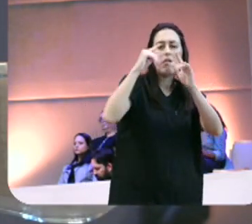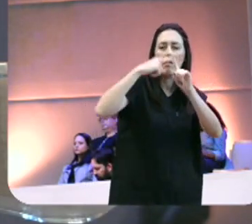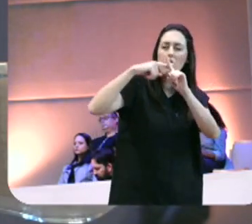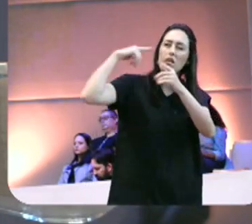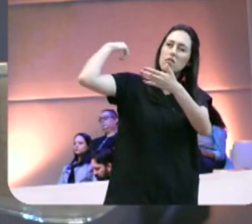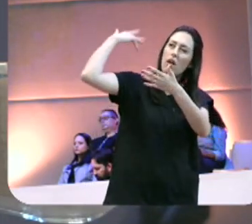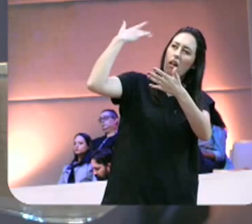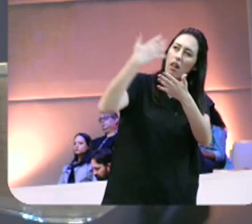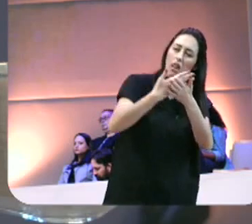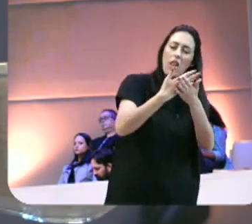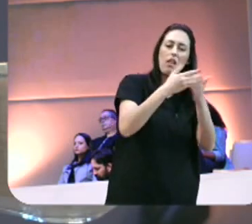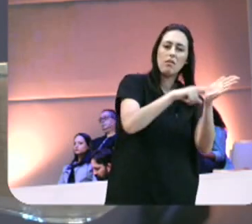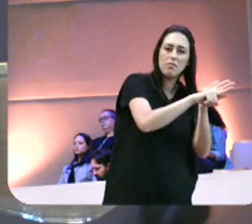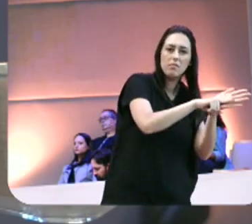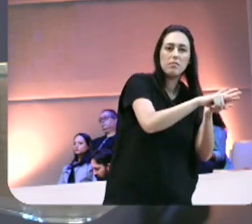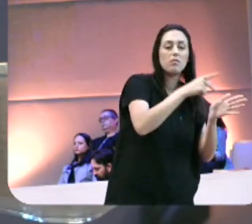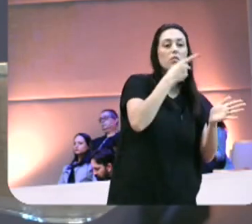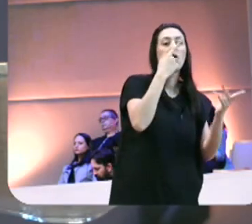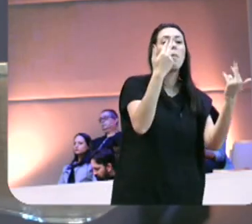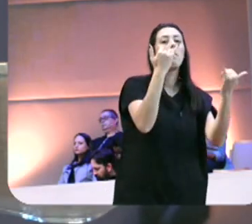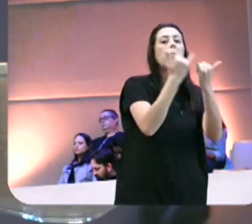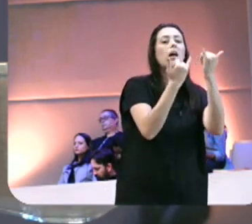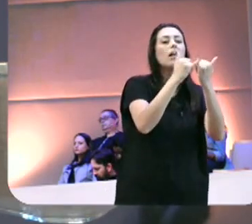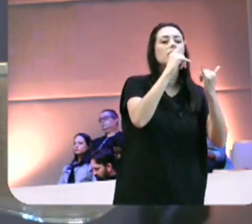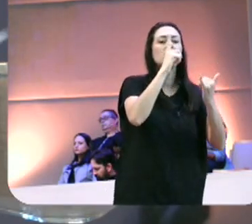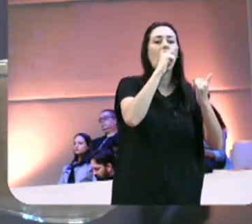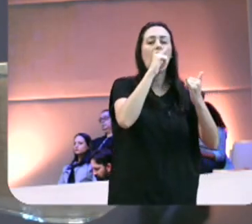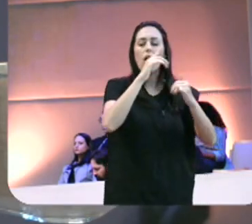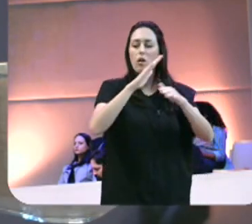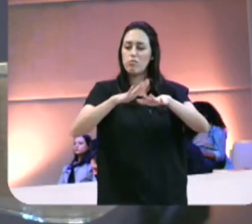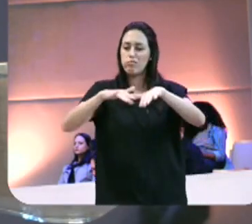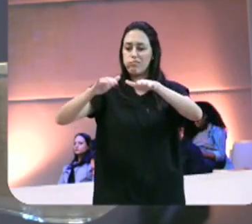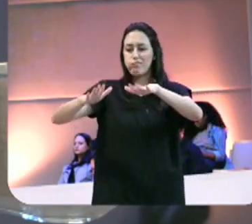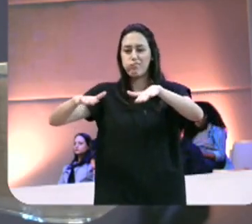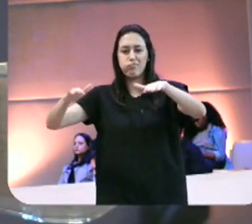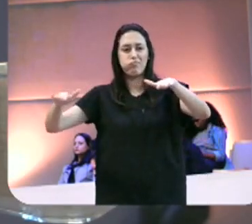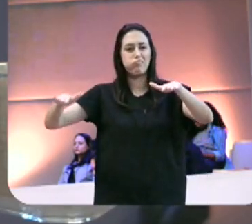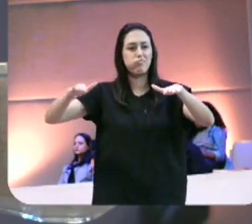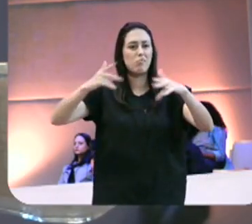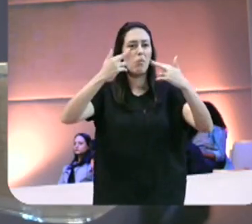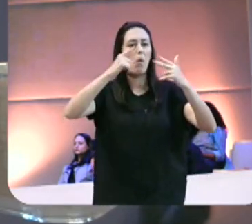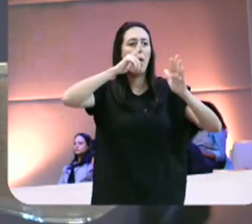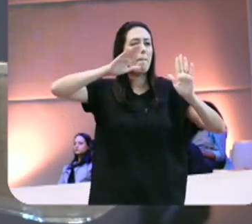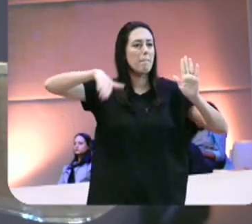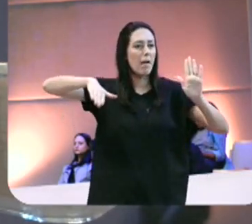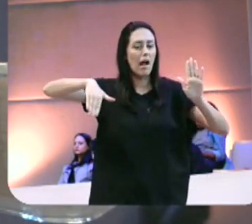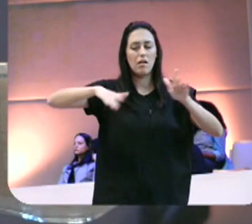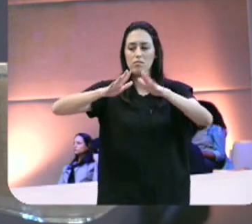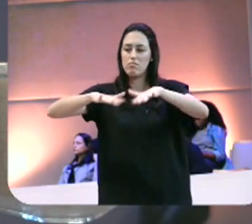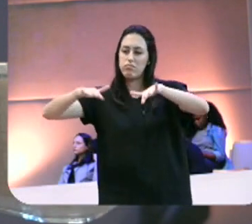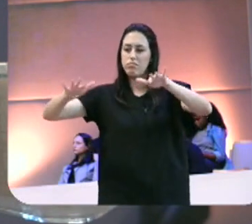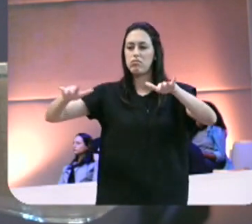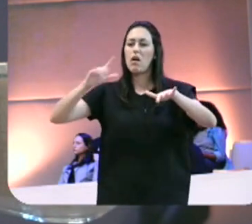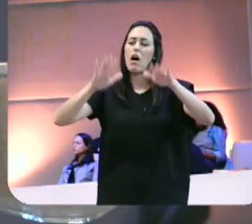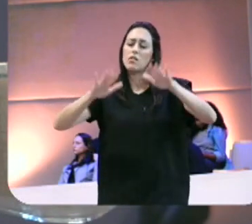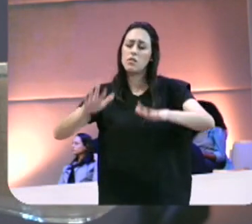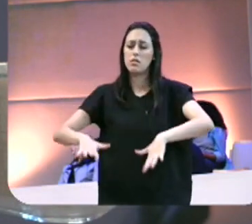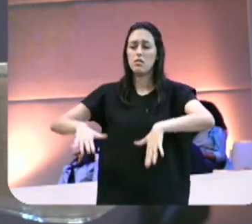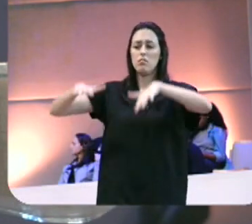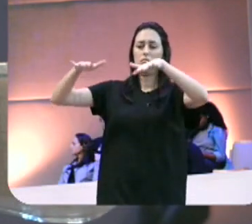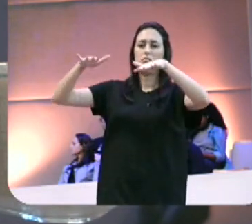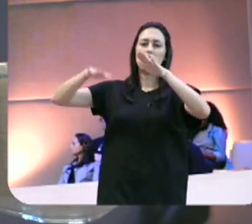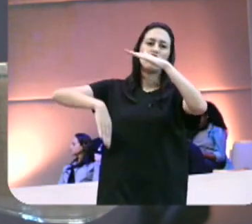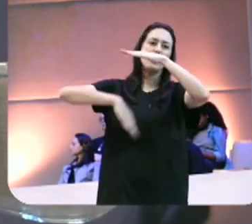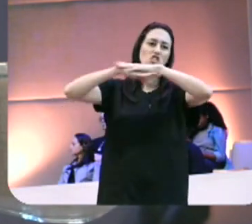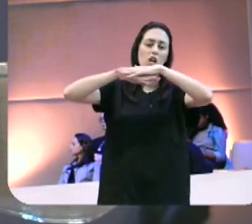da igreja, com o fluxo da maré, dizendo que, assim como a maré tem momentos de cheia e momentos de baixa, assim parece ser também